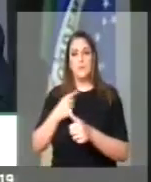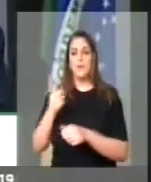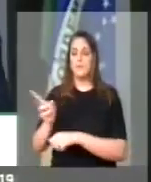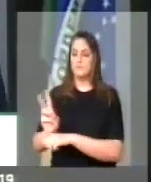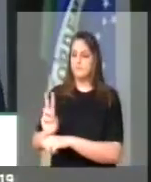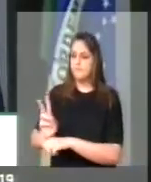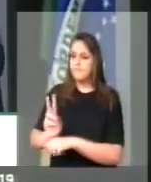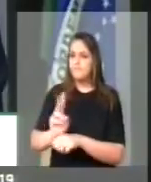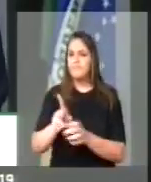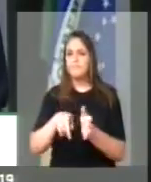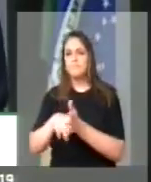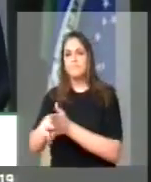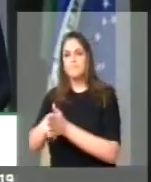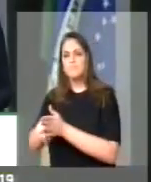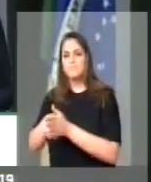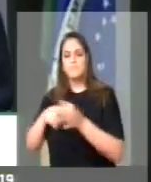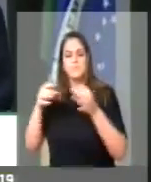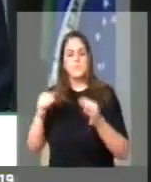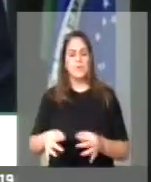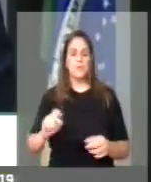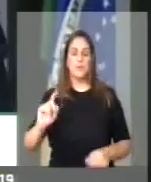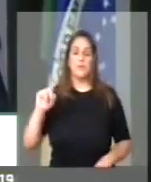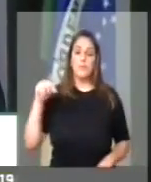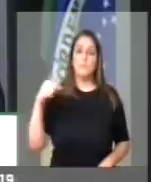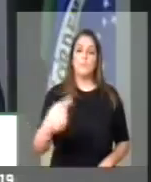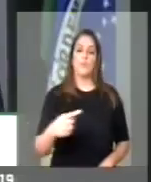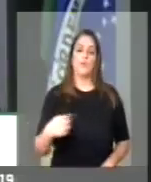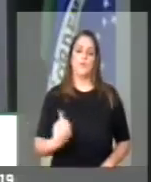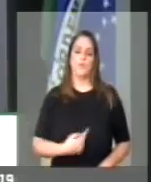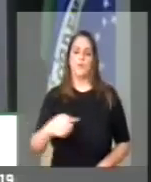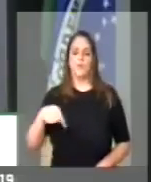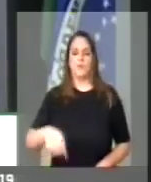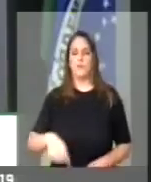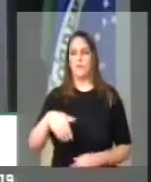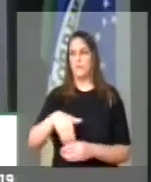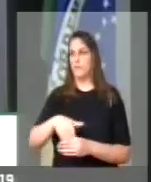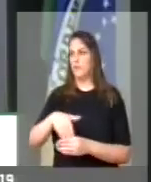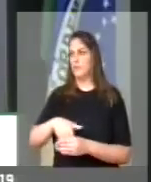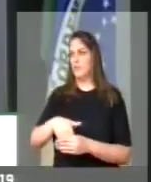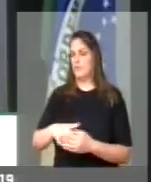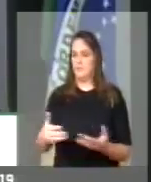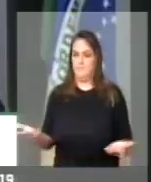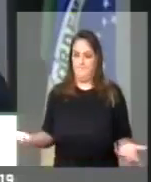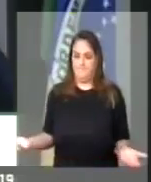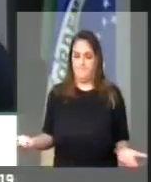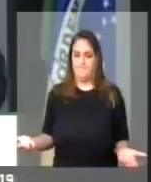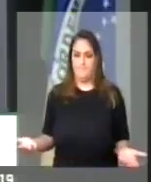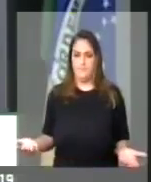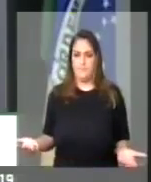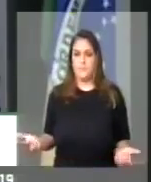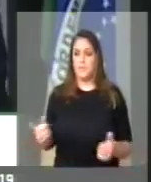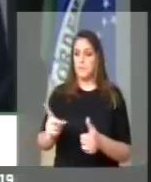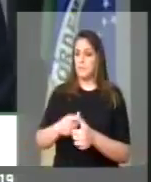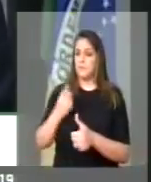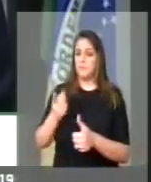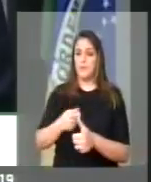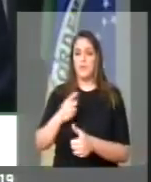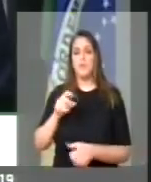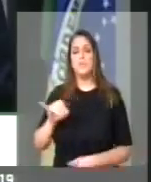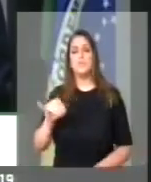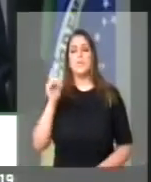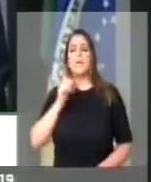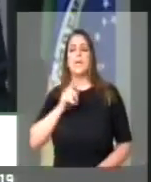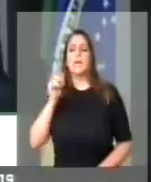qualquer processo de votação. Sim, e aí sim, votarmos uma reforma em que você corte primeiro o privilégio.